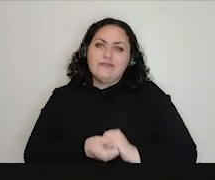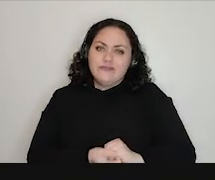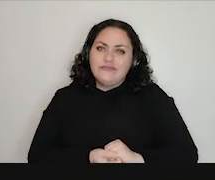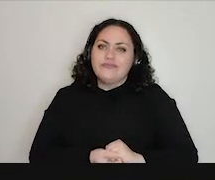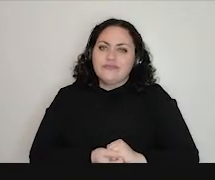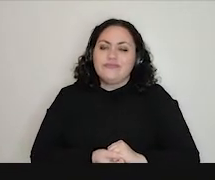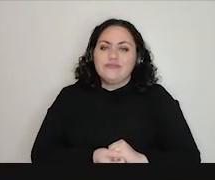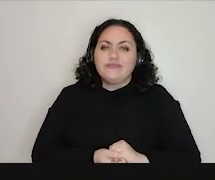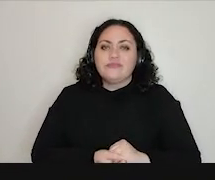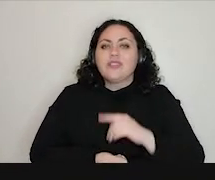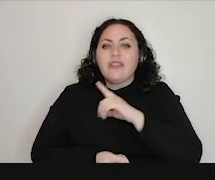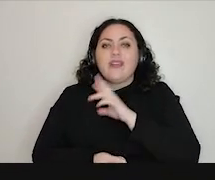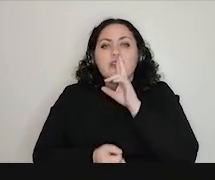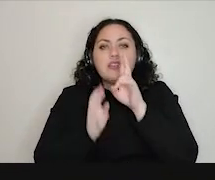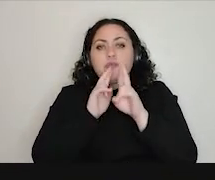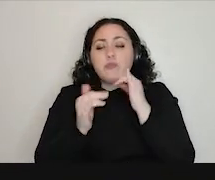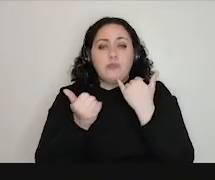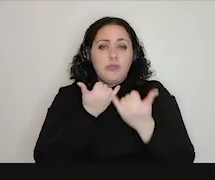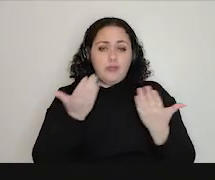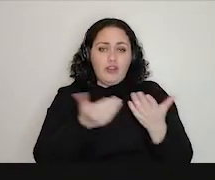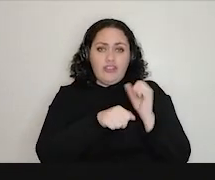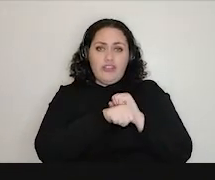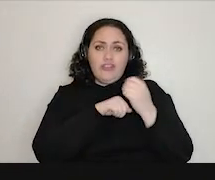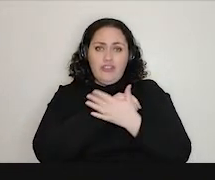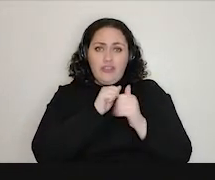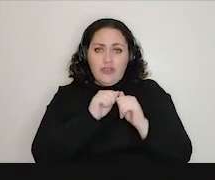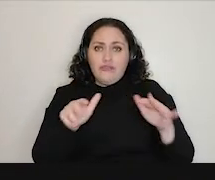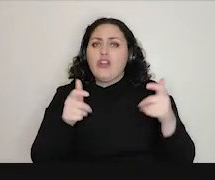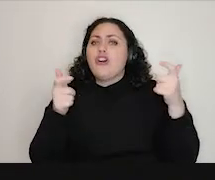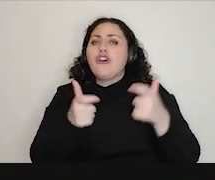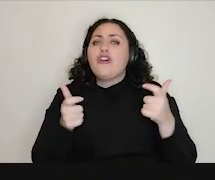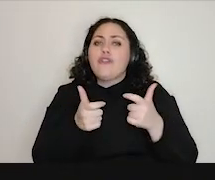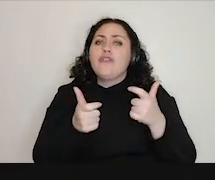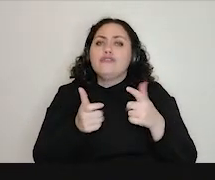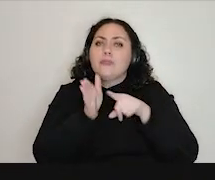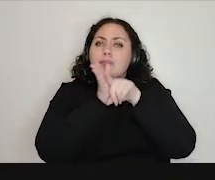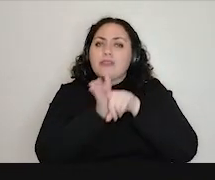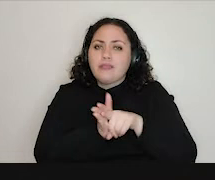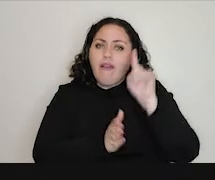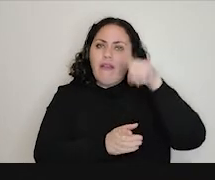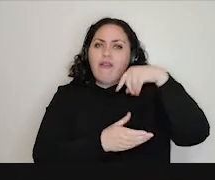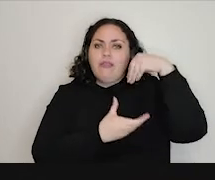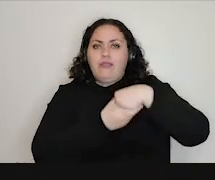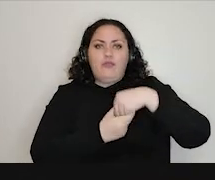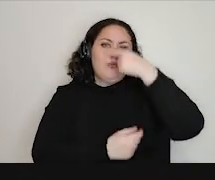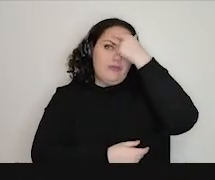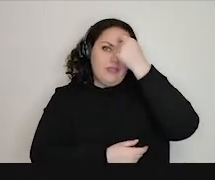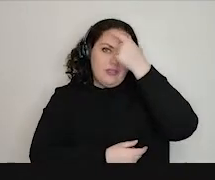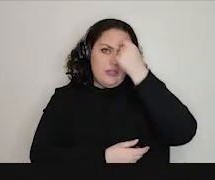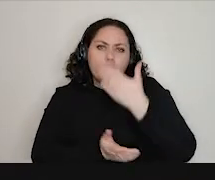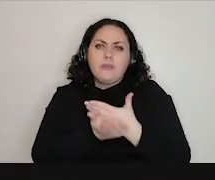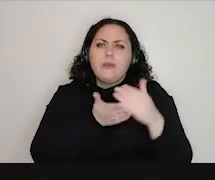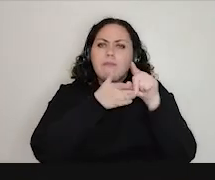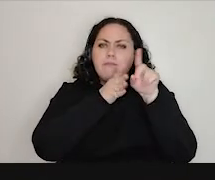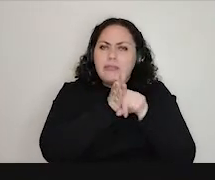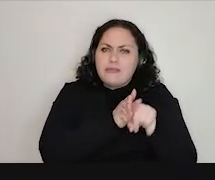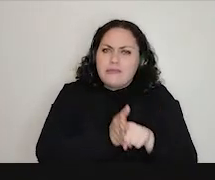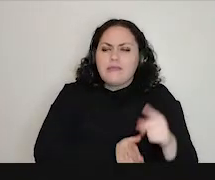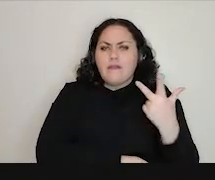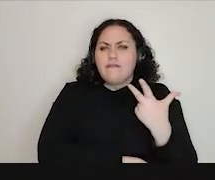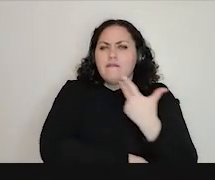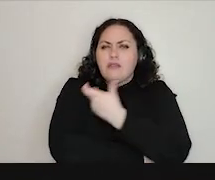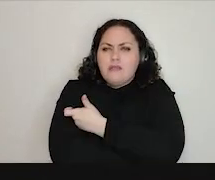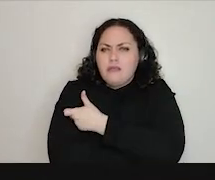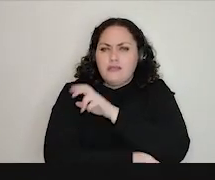respostas que foram dadas, por exemplo, à pandemia do coronavírus, está vindo de dentro da universidade, pesquisa, vacina, né? E dentro